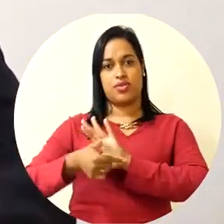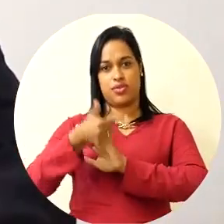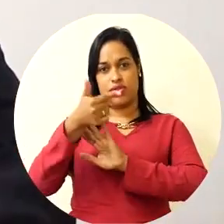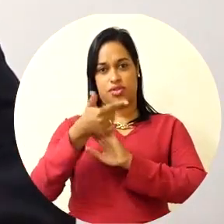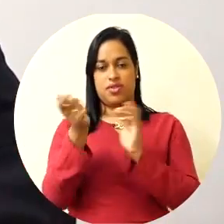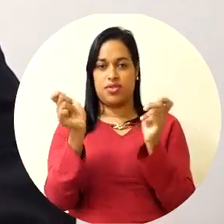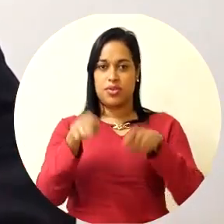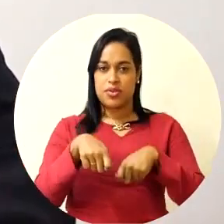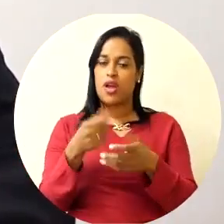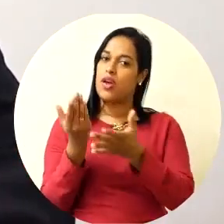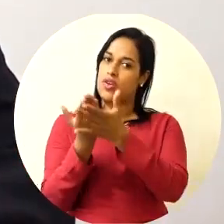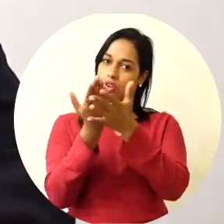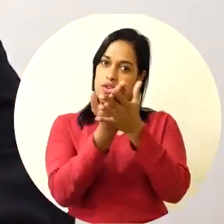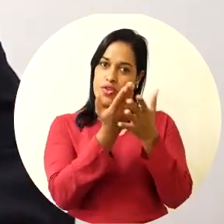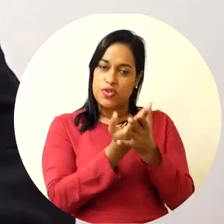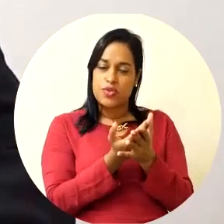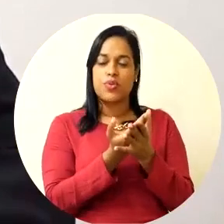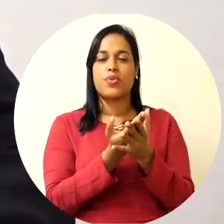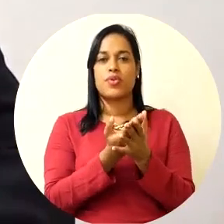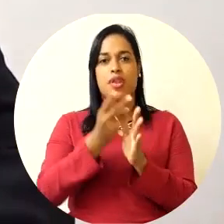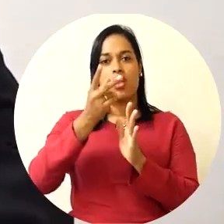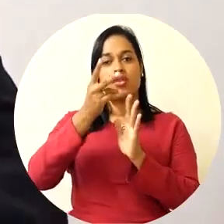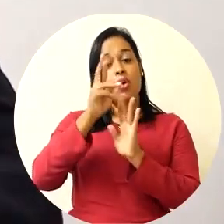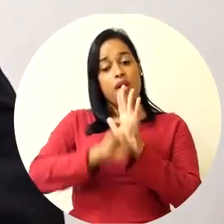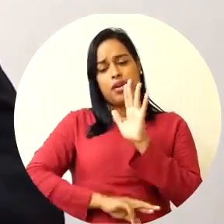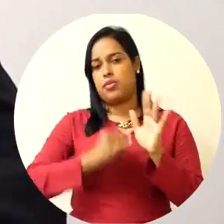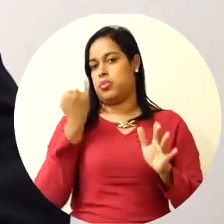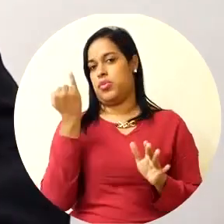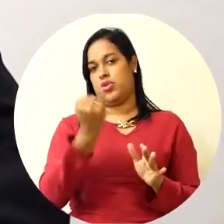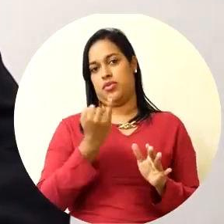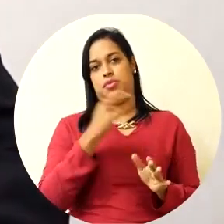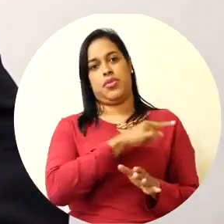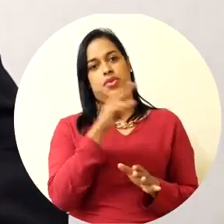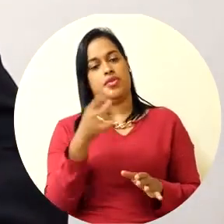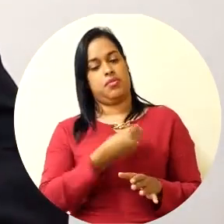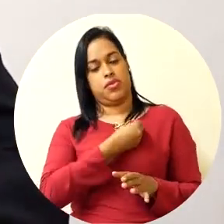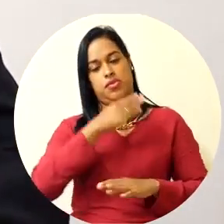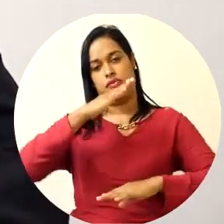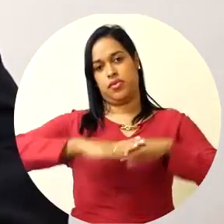assuntos da nossa segunda competência. Estudem, que são normas muito